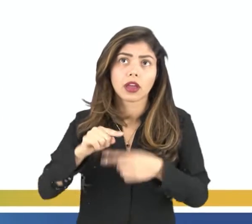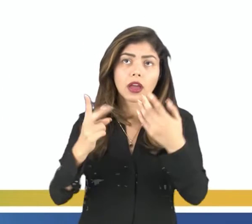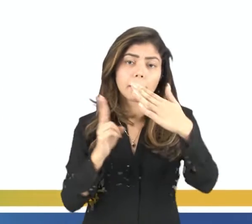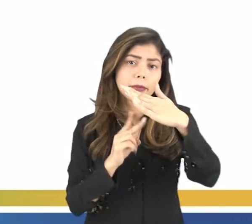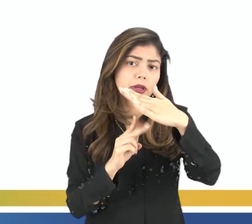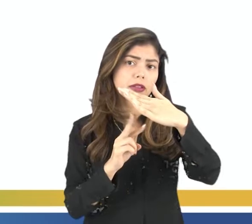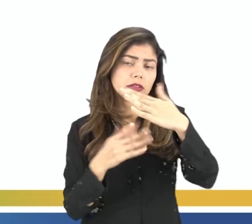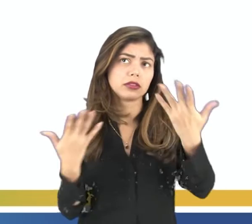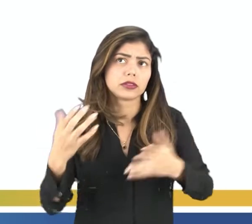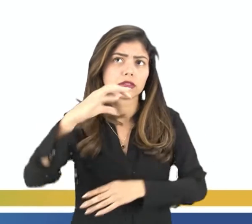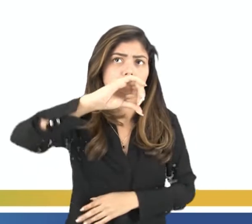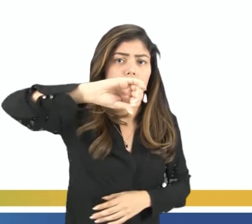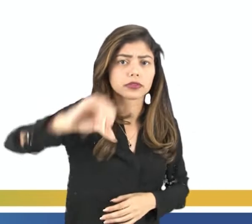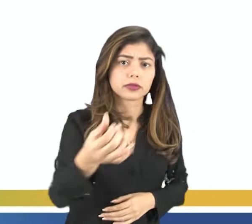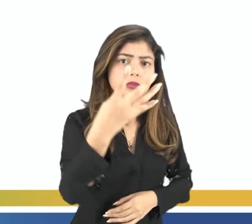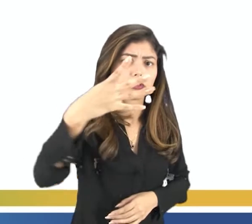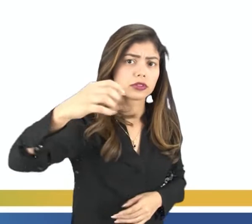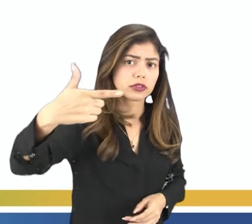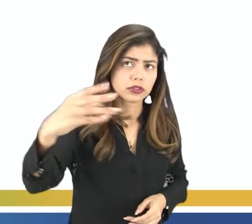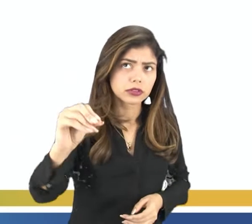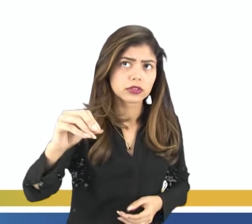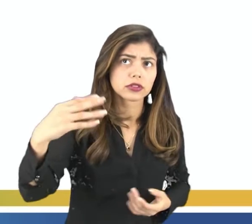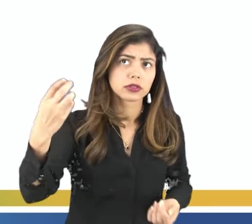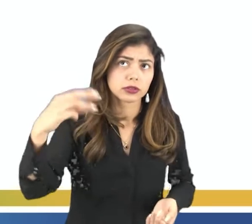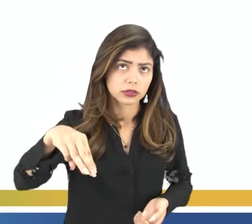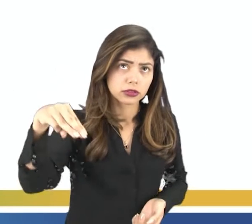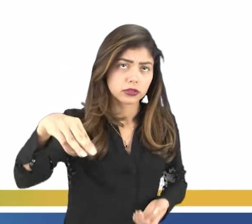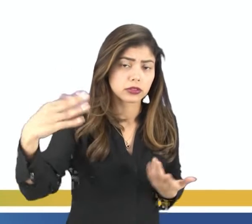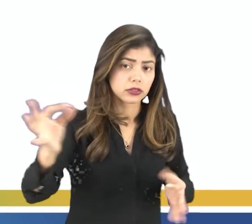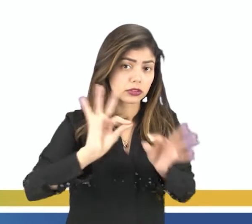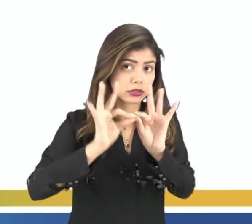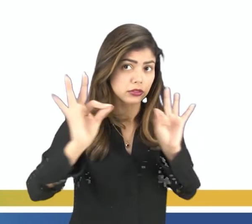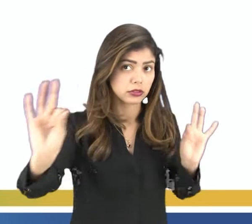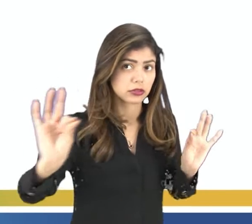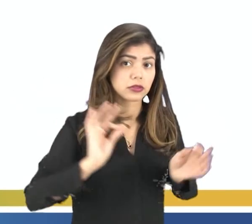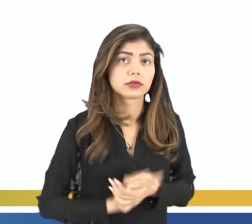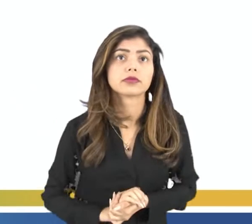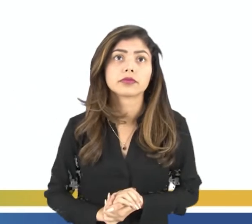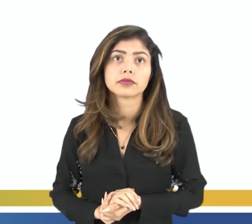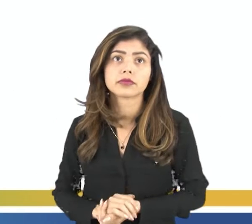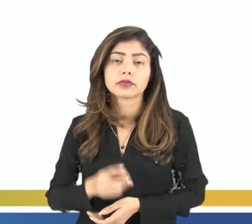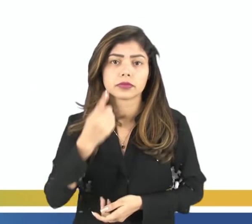praça circular possui 9.420